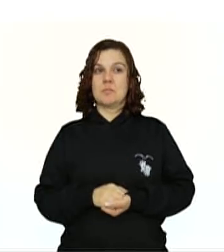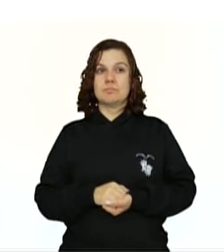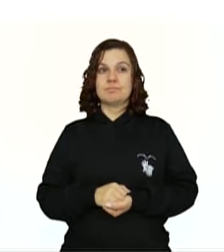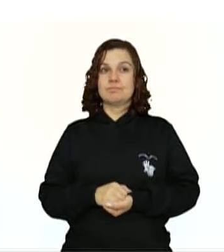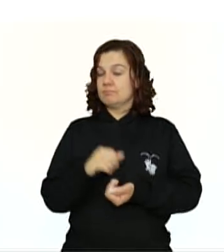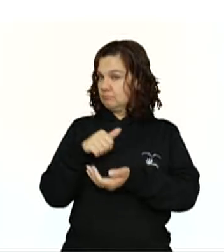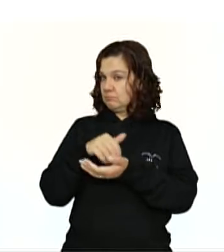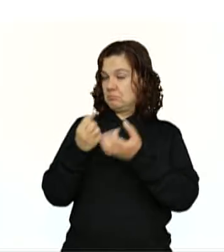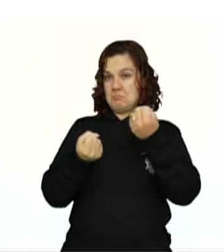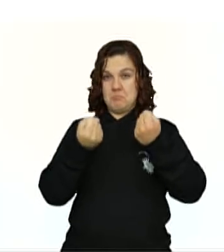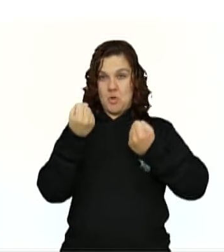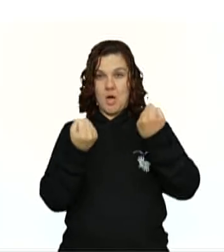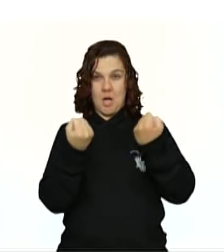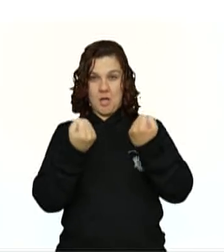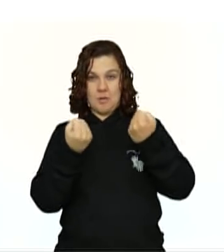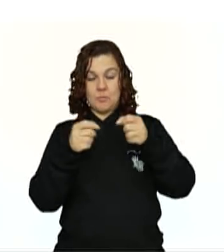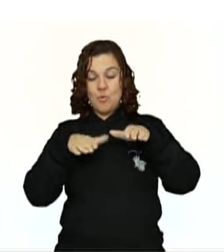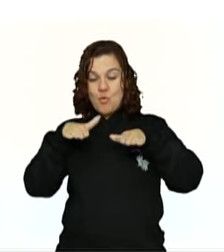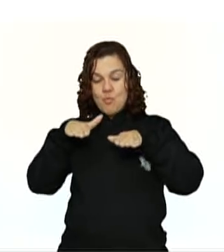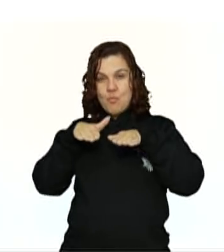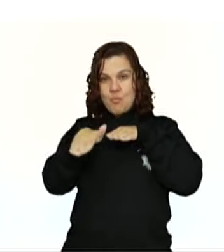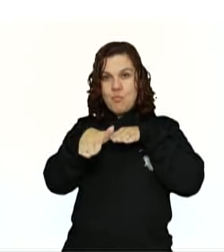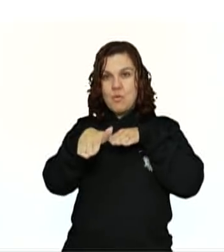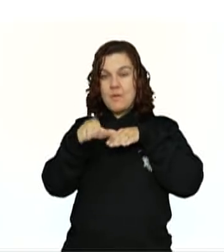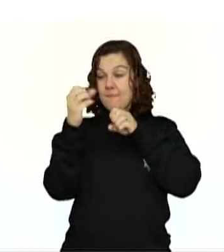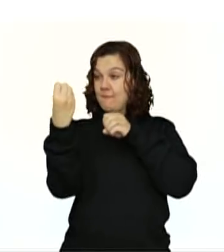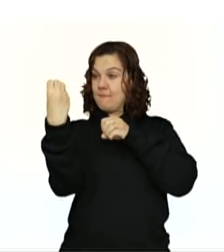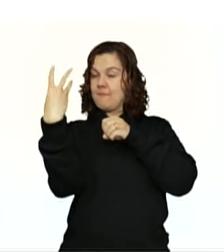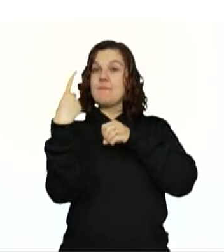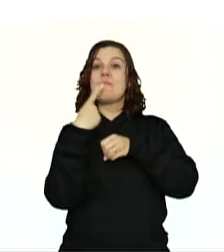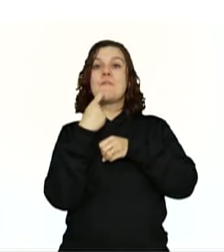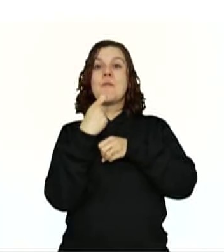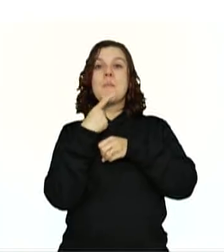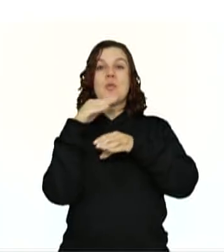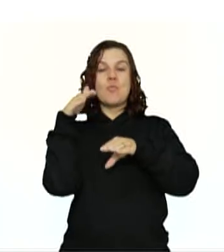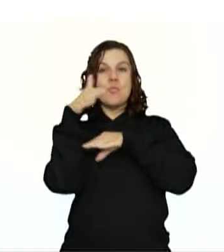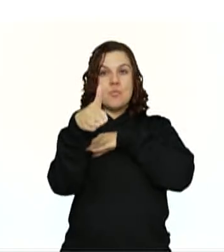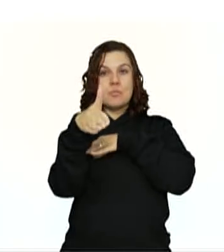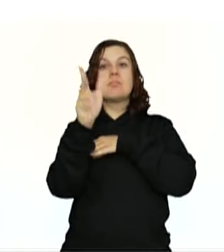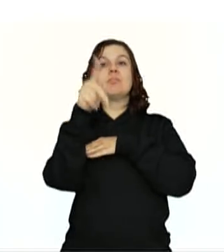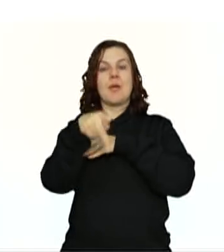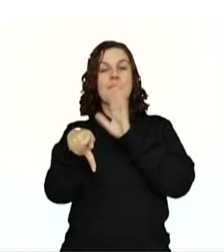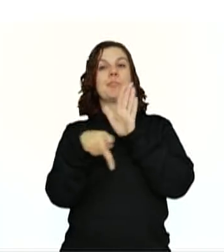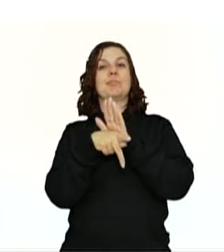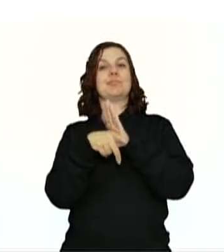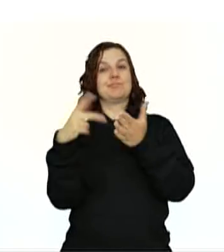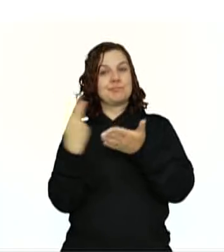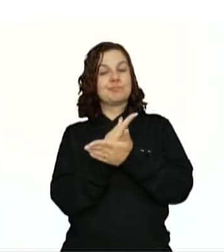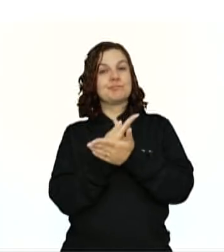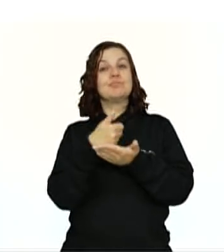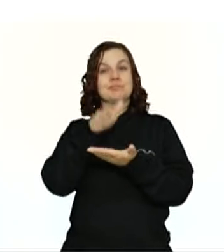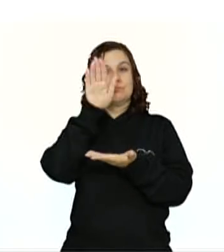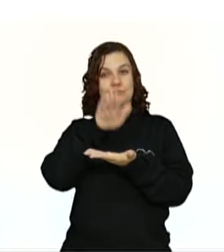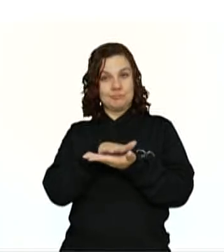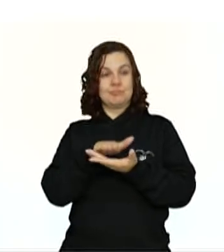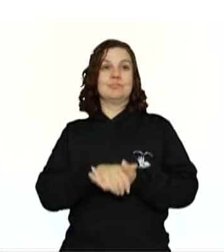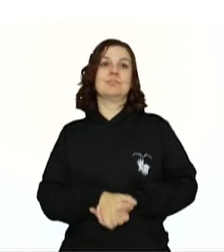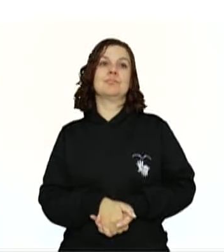né, o motorista ultrapassa o sinal vermelho, caracteriza como